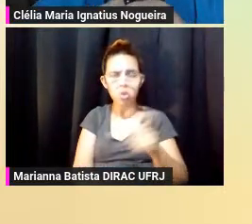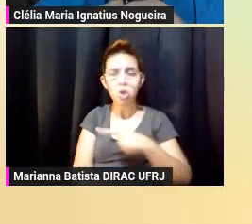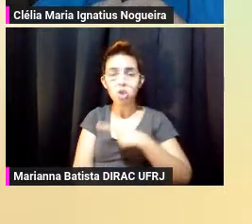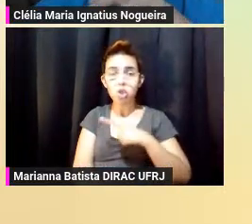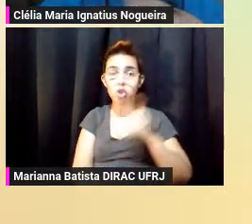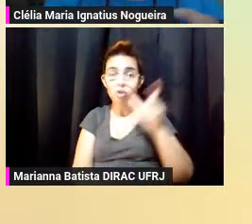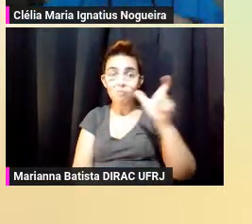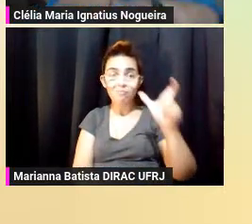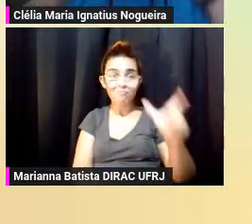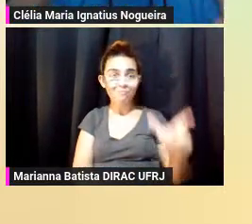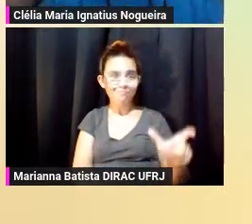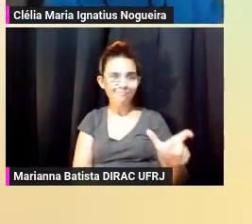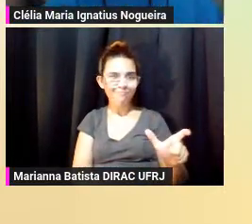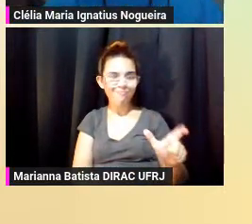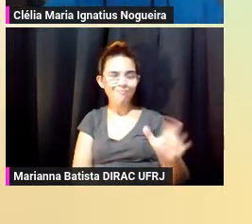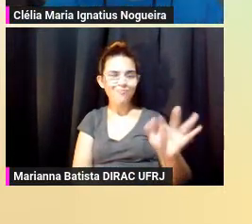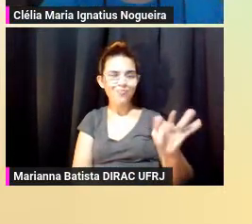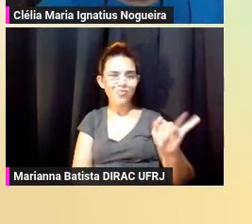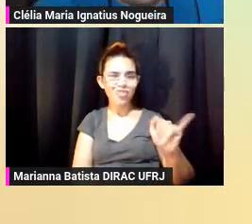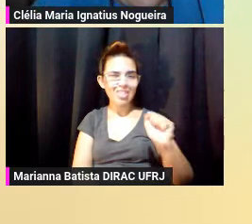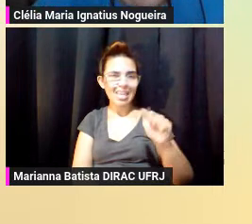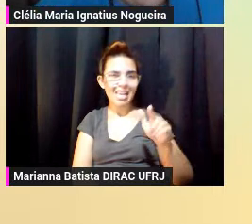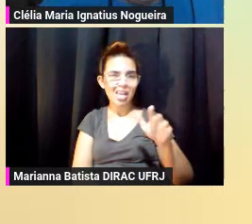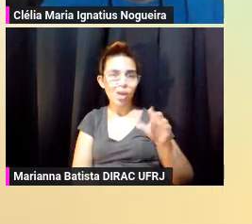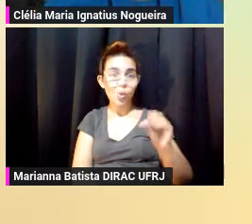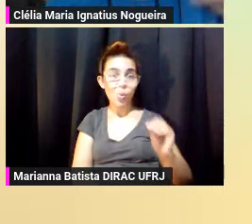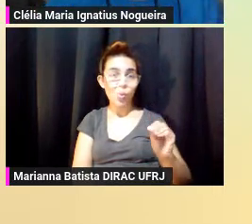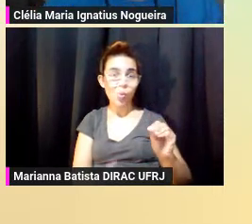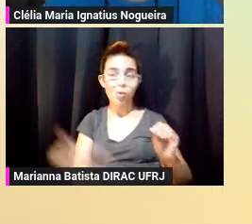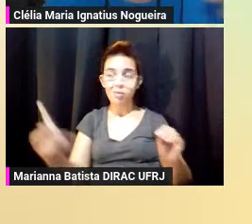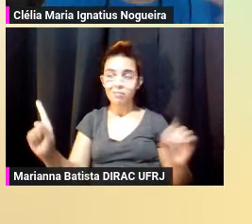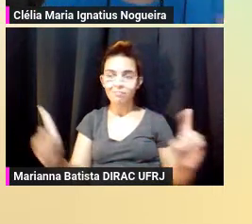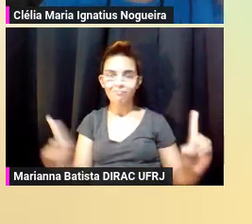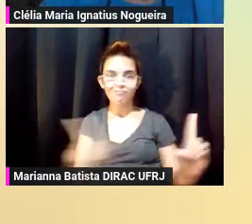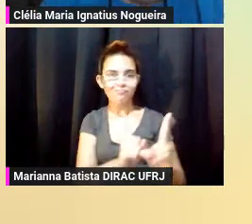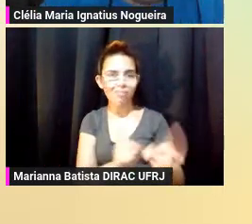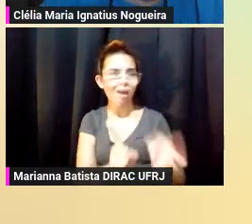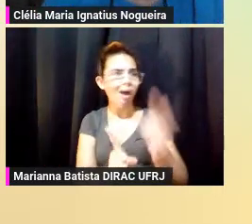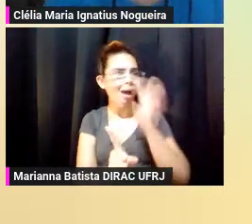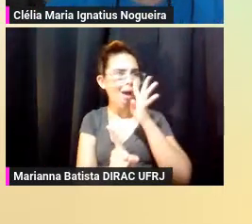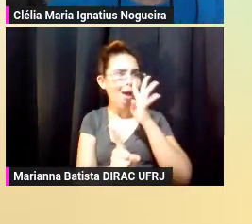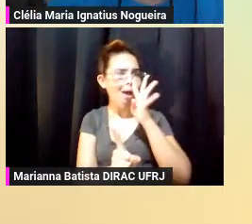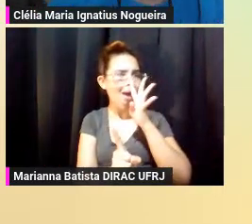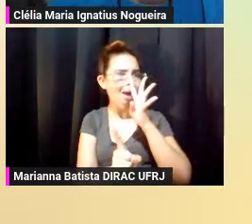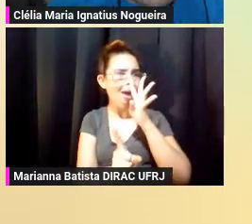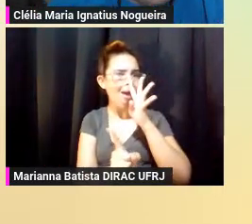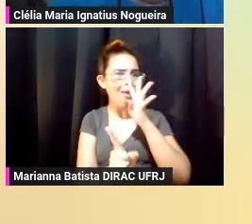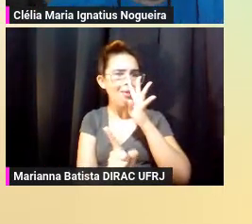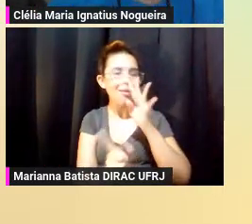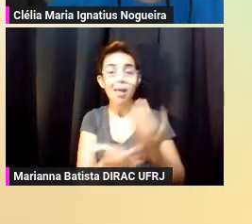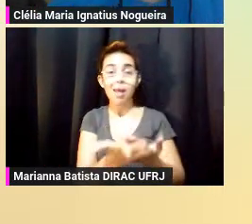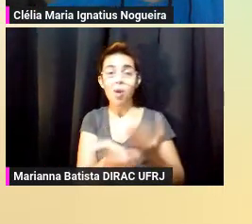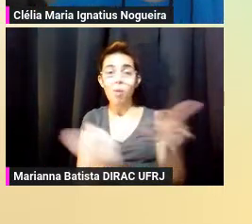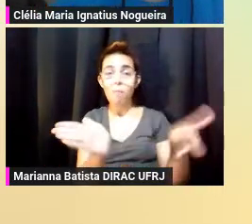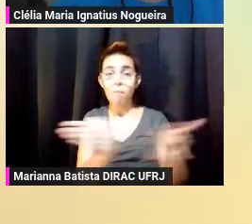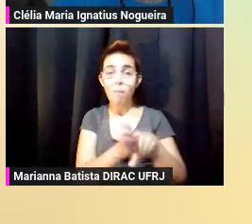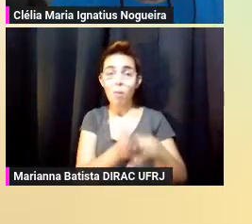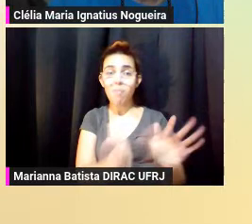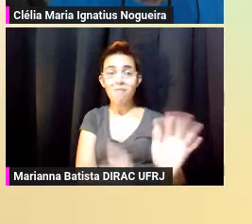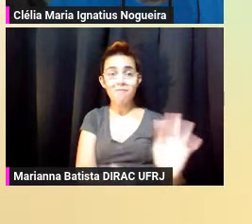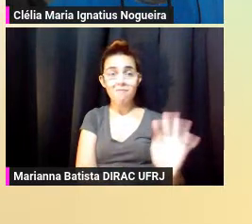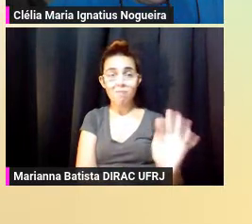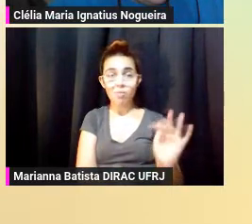geometria analítica durante muito tempo, o ano todo, e depois, consequência, passei na